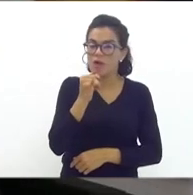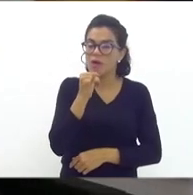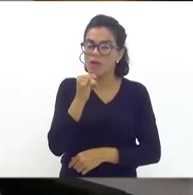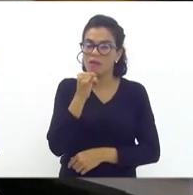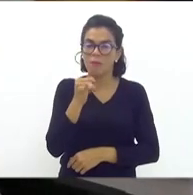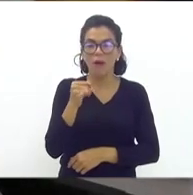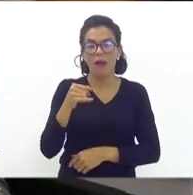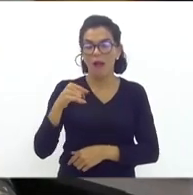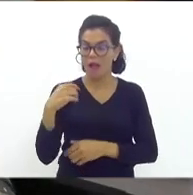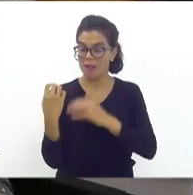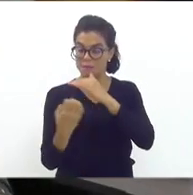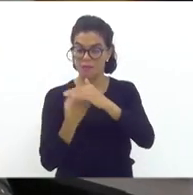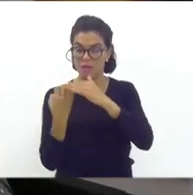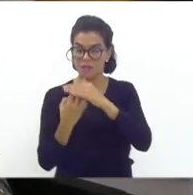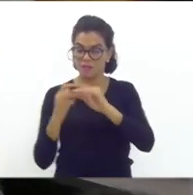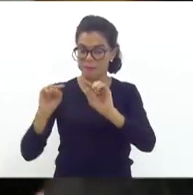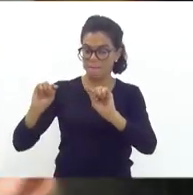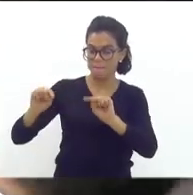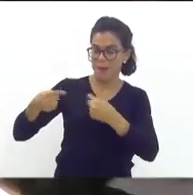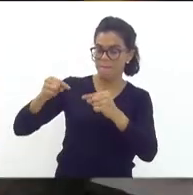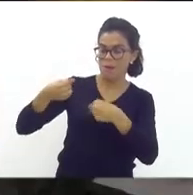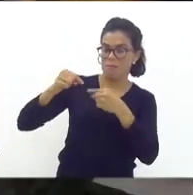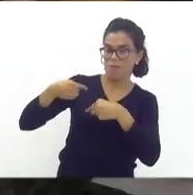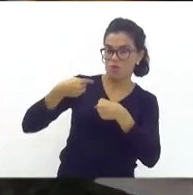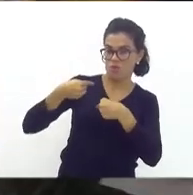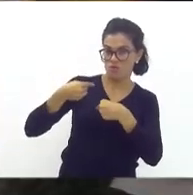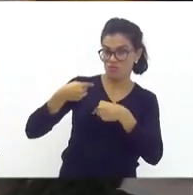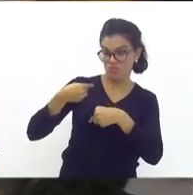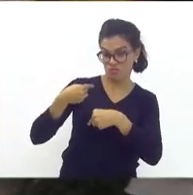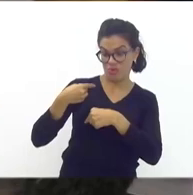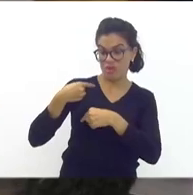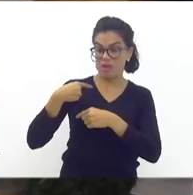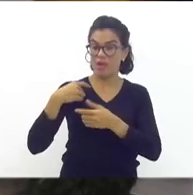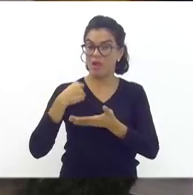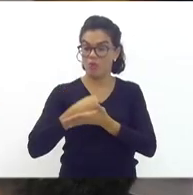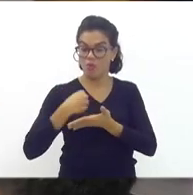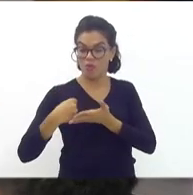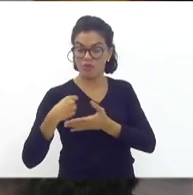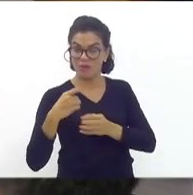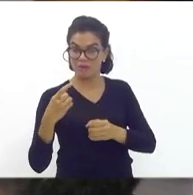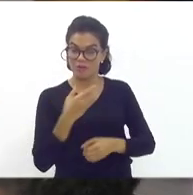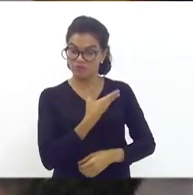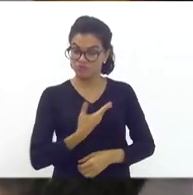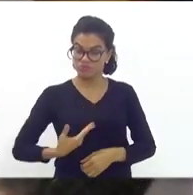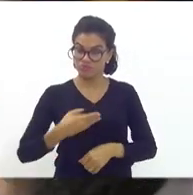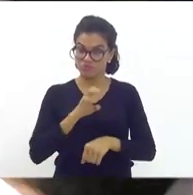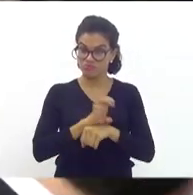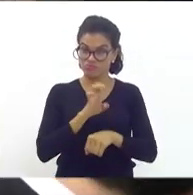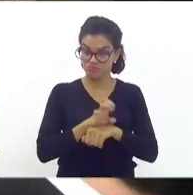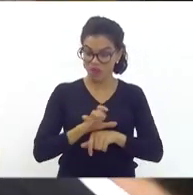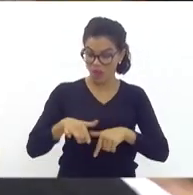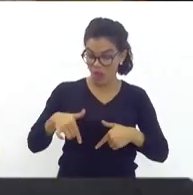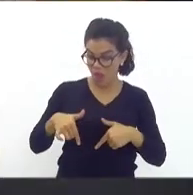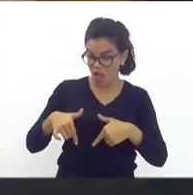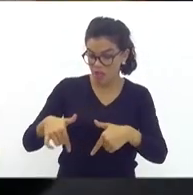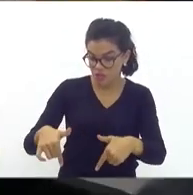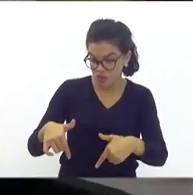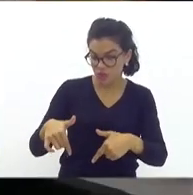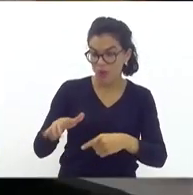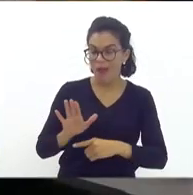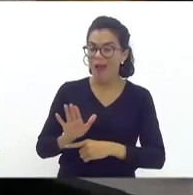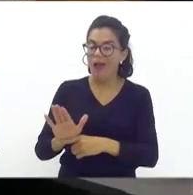for provocada de que a concessionária possa de alguma forma está agindo a ponto de